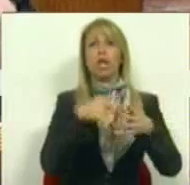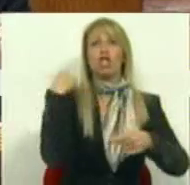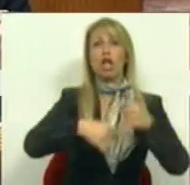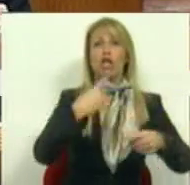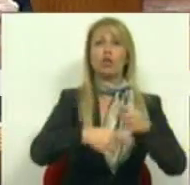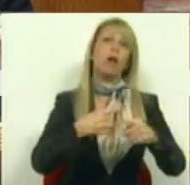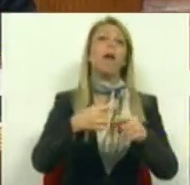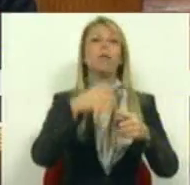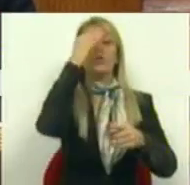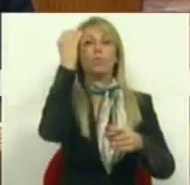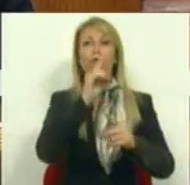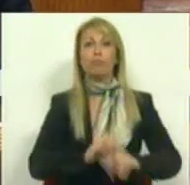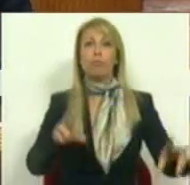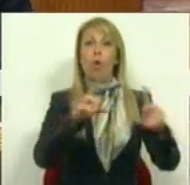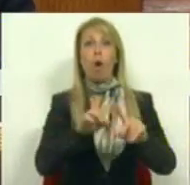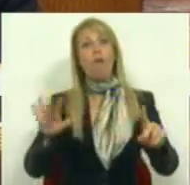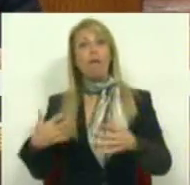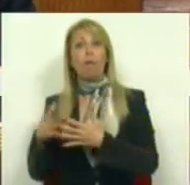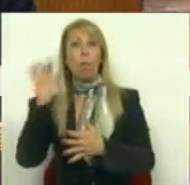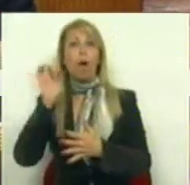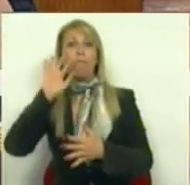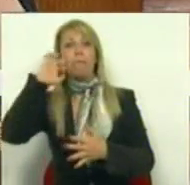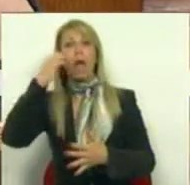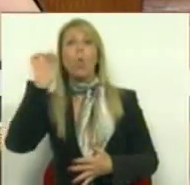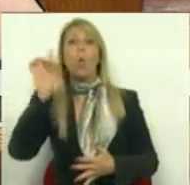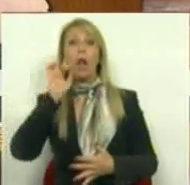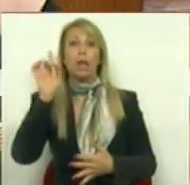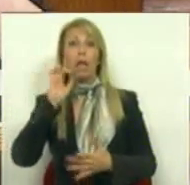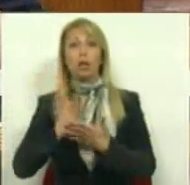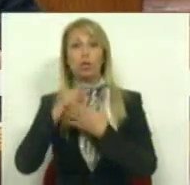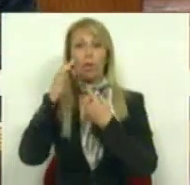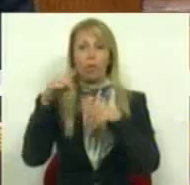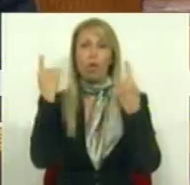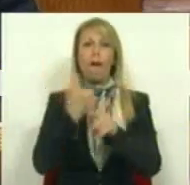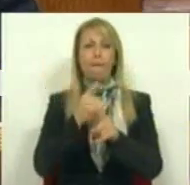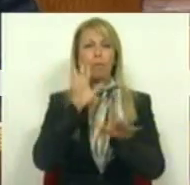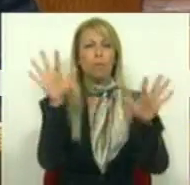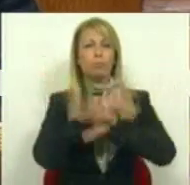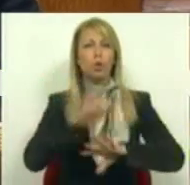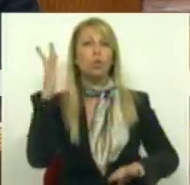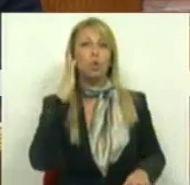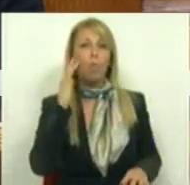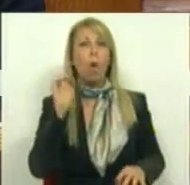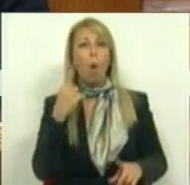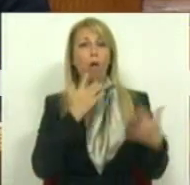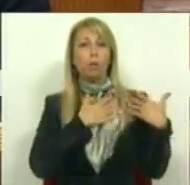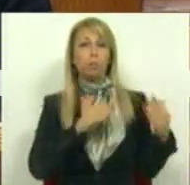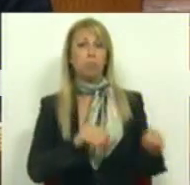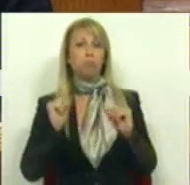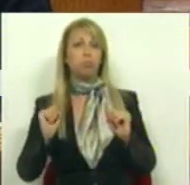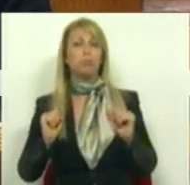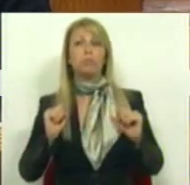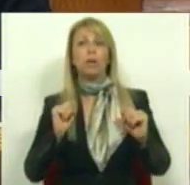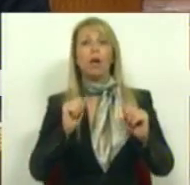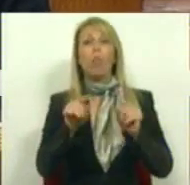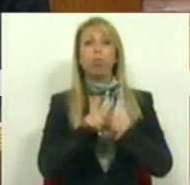vai prejudicar a qualidade da escola pública. Mesmo para a mistificação dos números e para a desresponsabilização política, há limites,